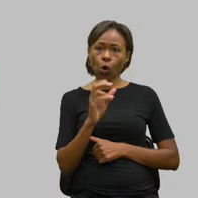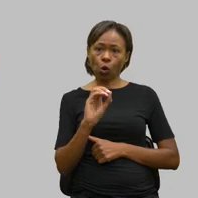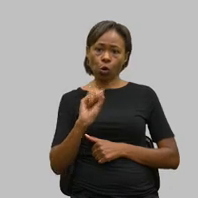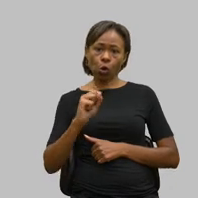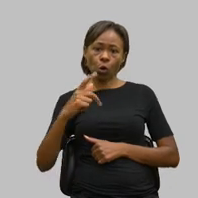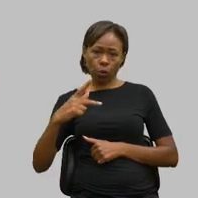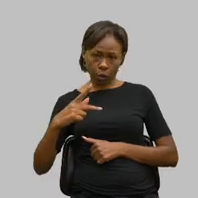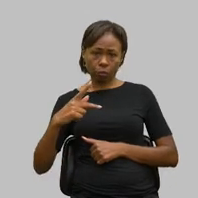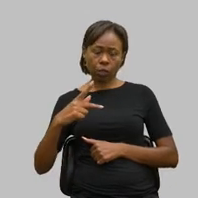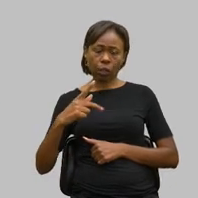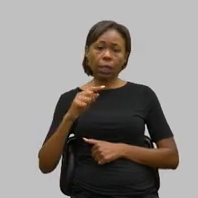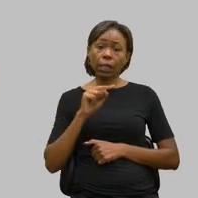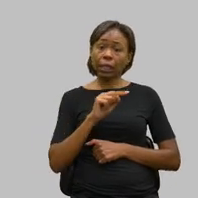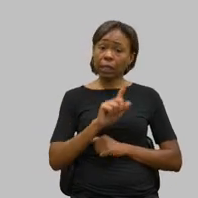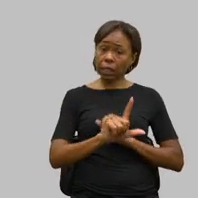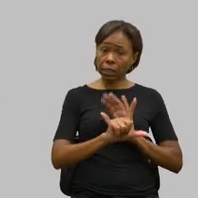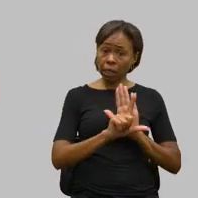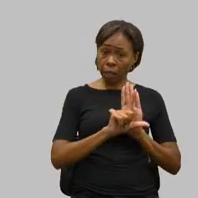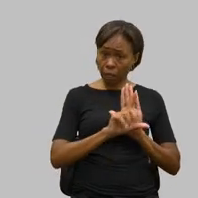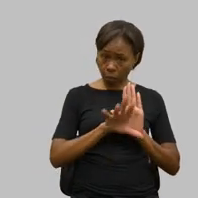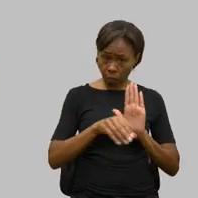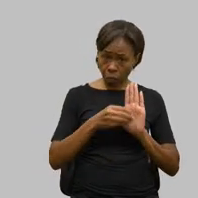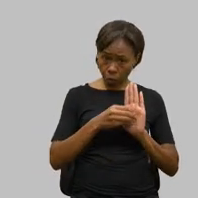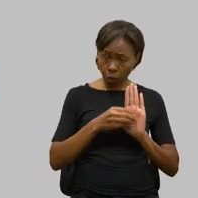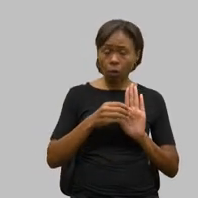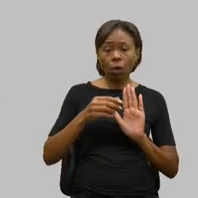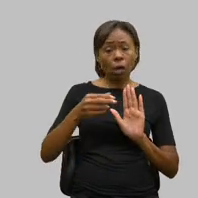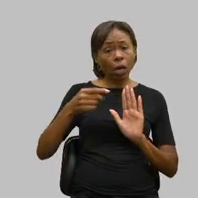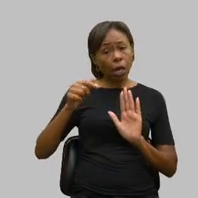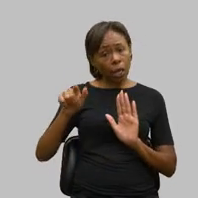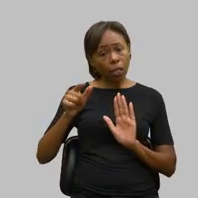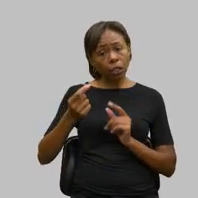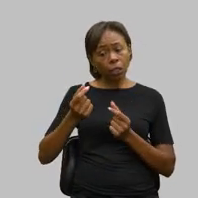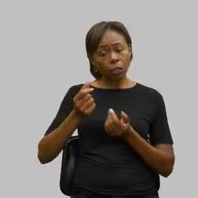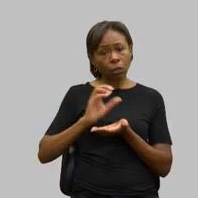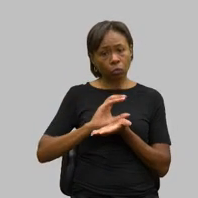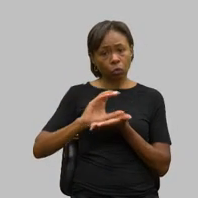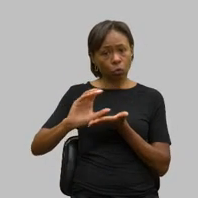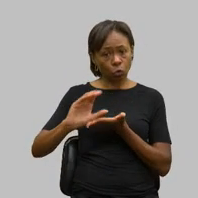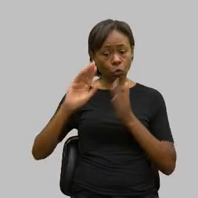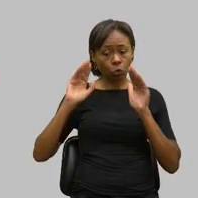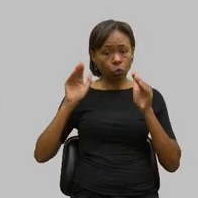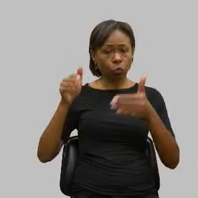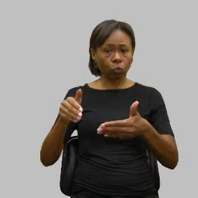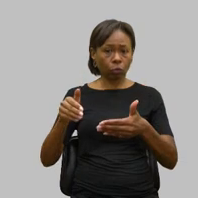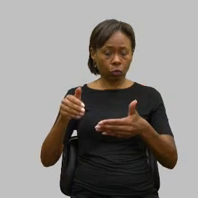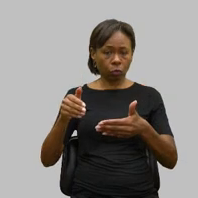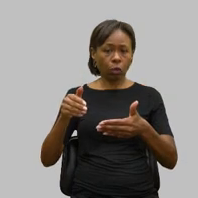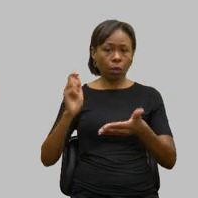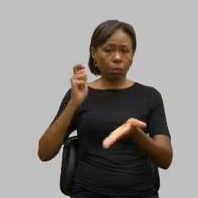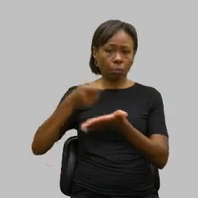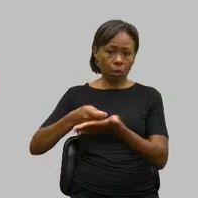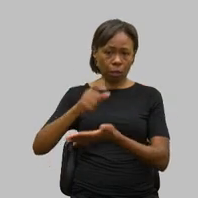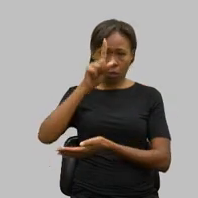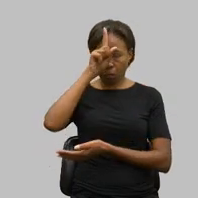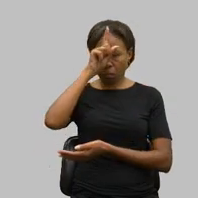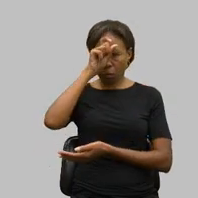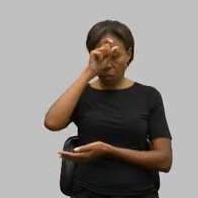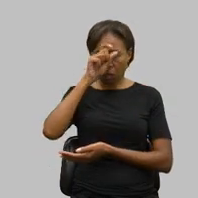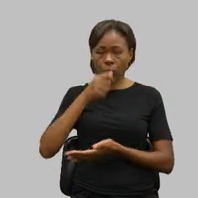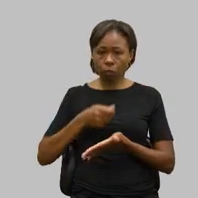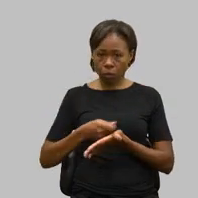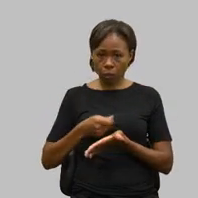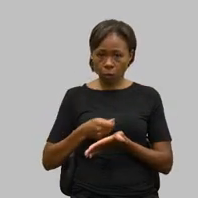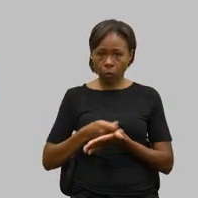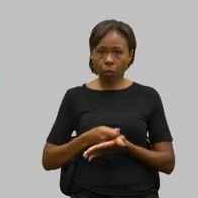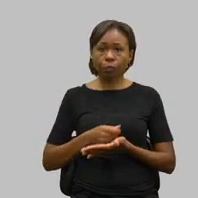complementar 175, este recurso por obrigação tem que ir aos hospitais. A lei complementar 171,